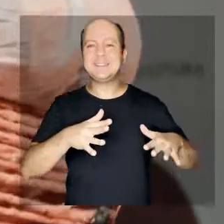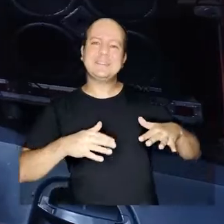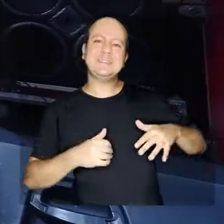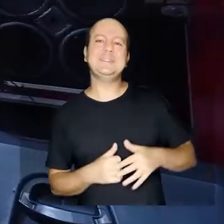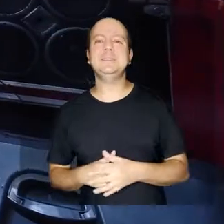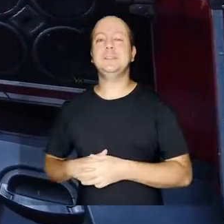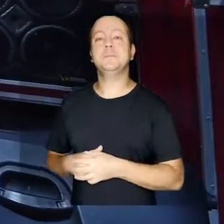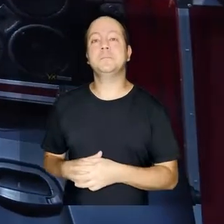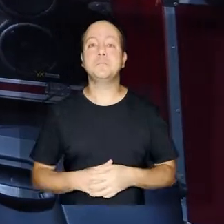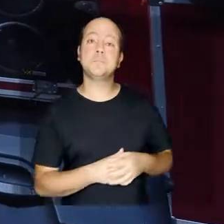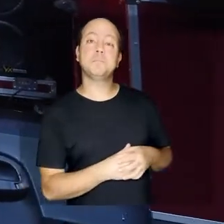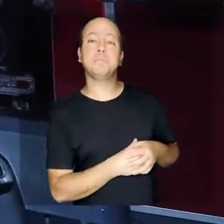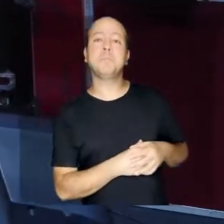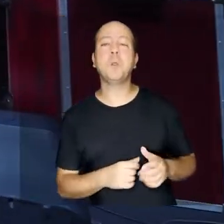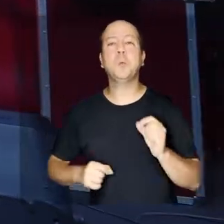ombro